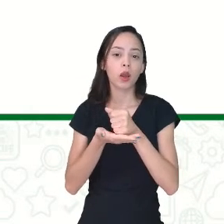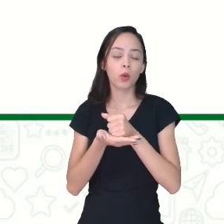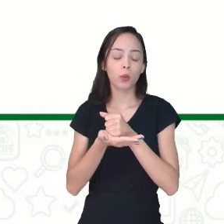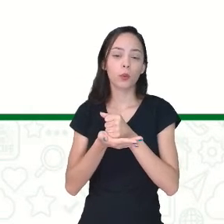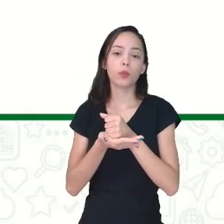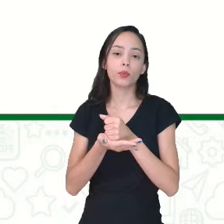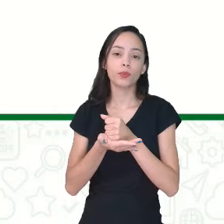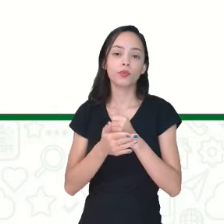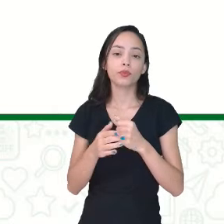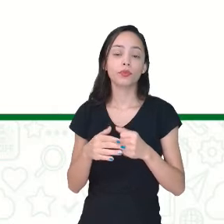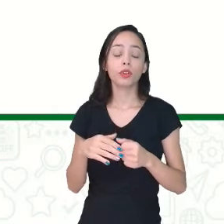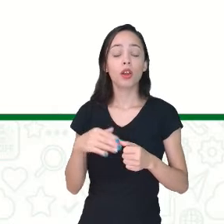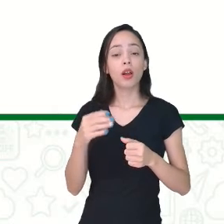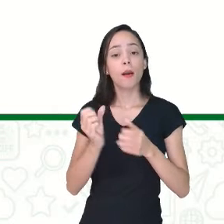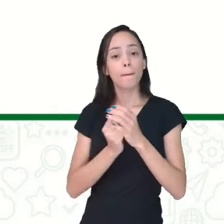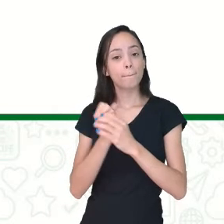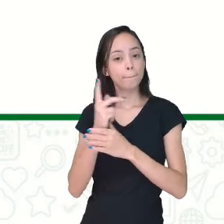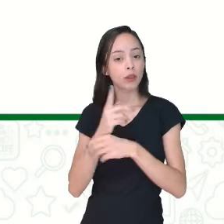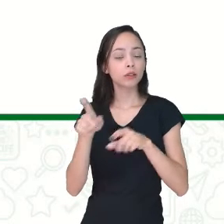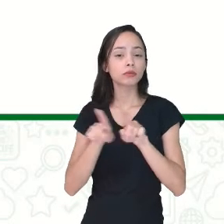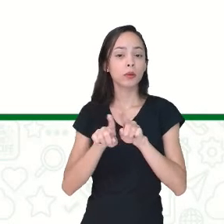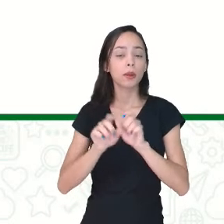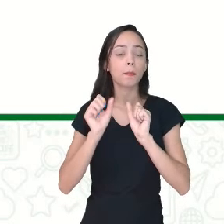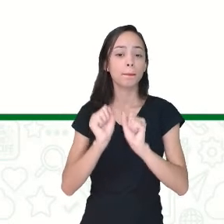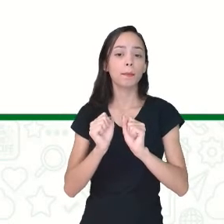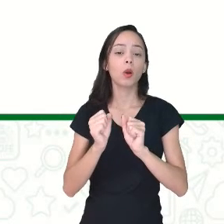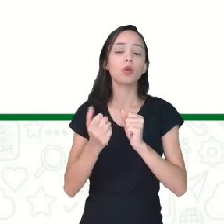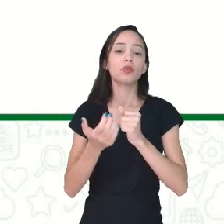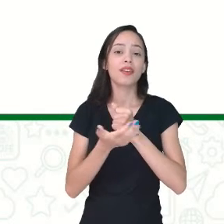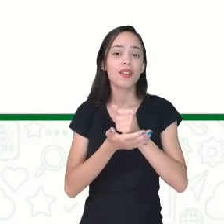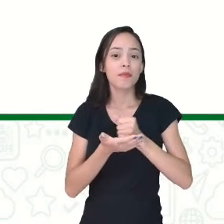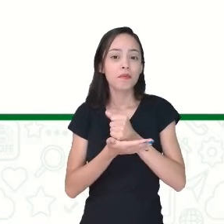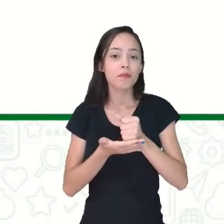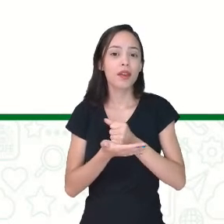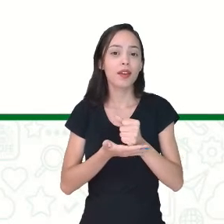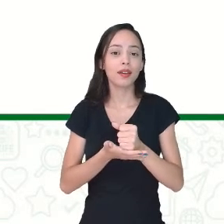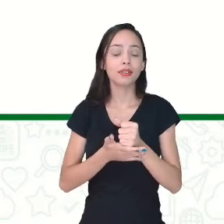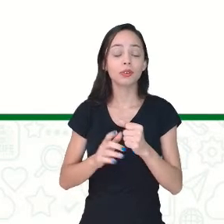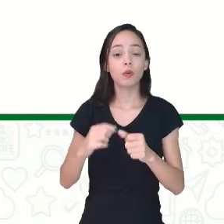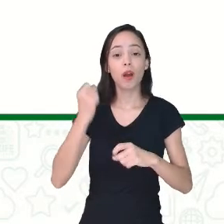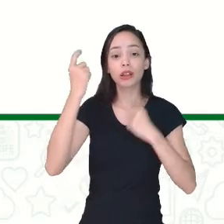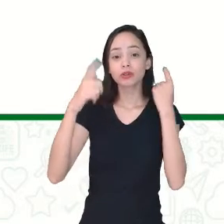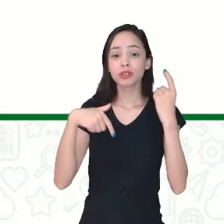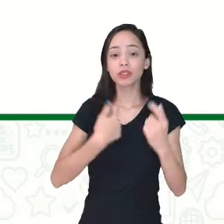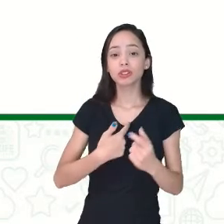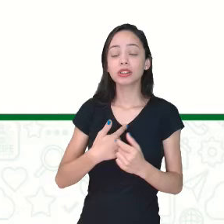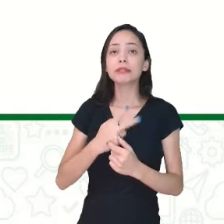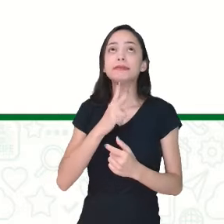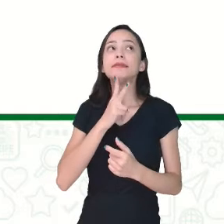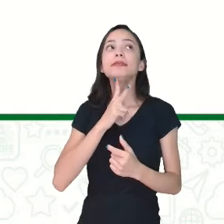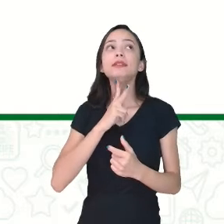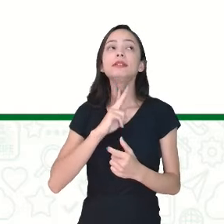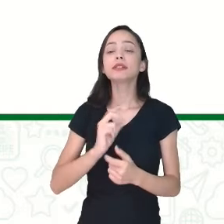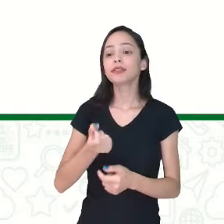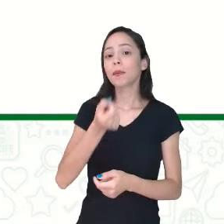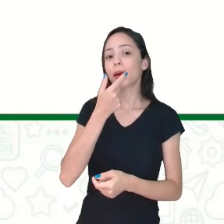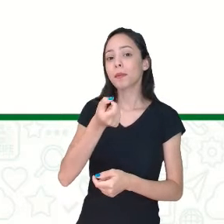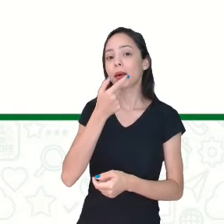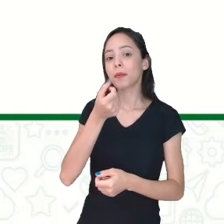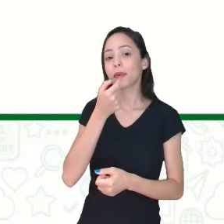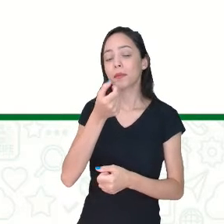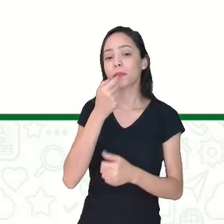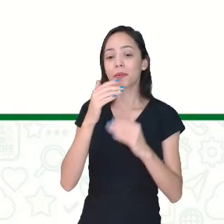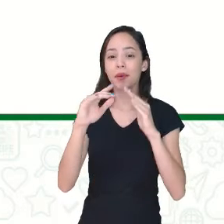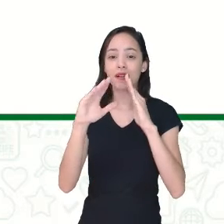podem ser remédio. Muitas vezes está viciado em remédio que se compra em farmácia. E boa parte dos remédios vem